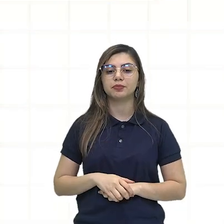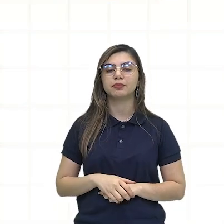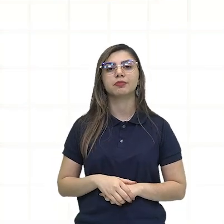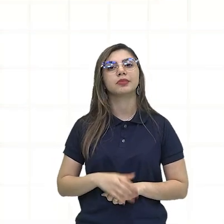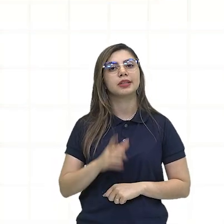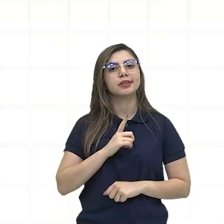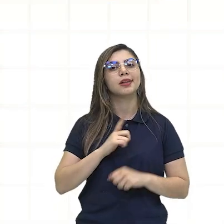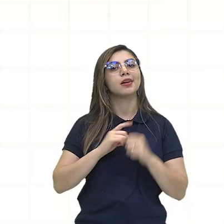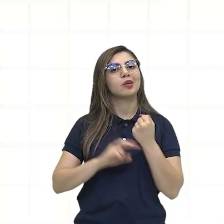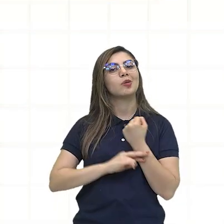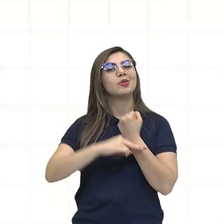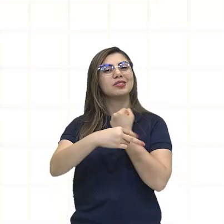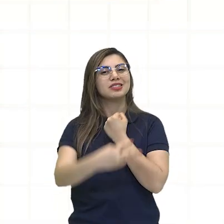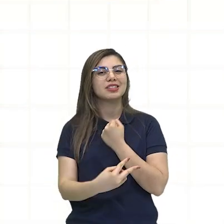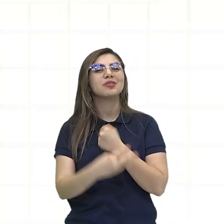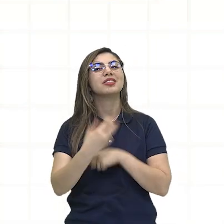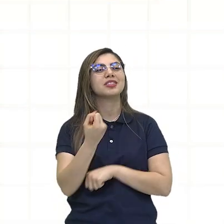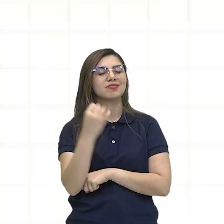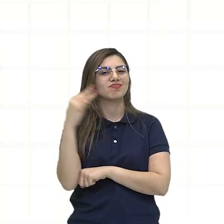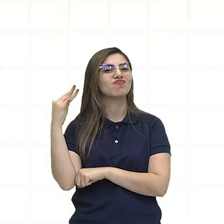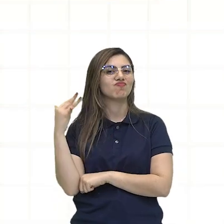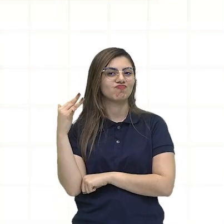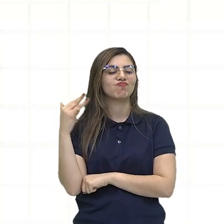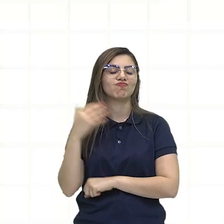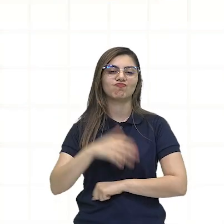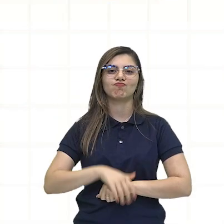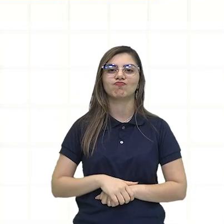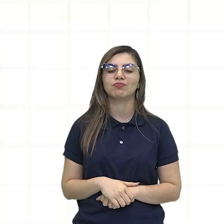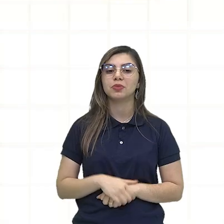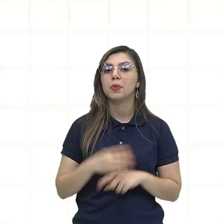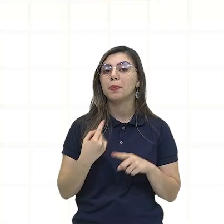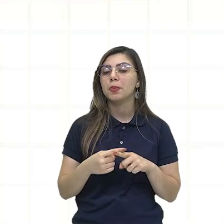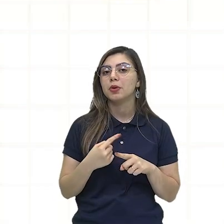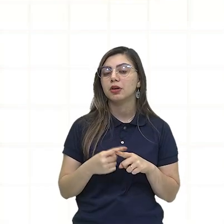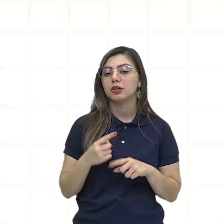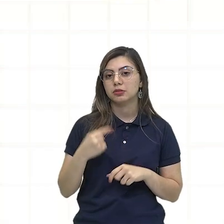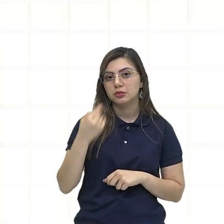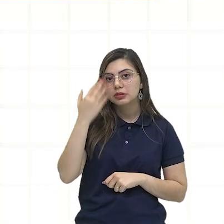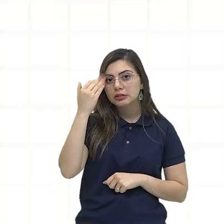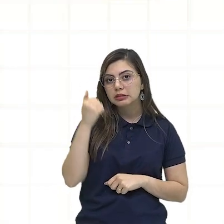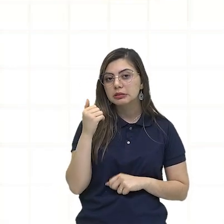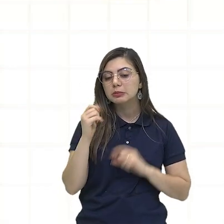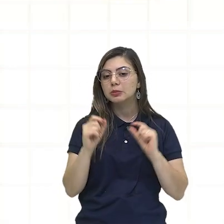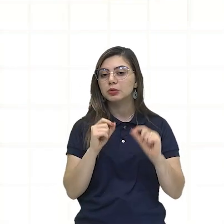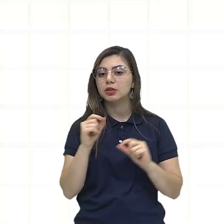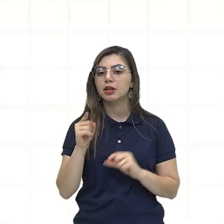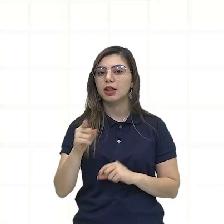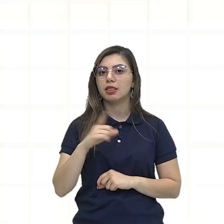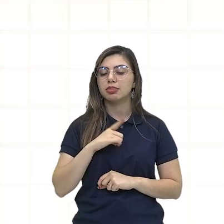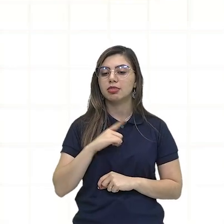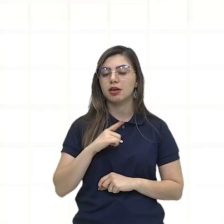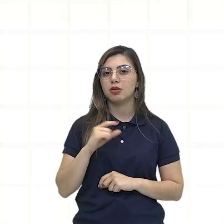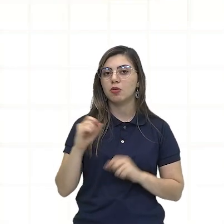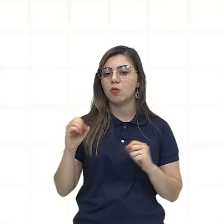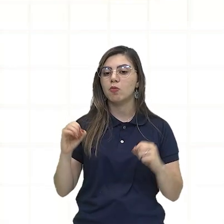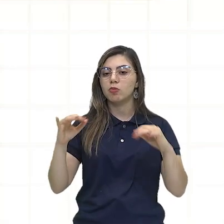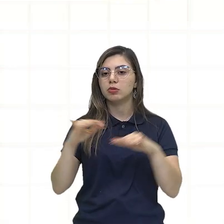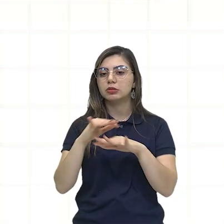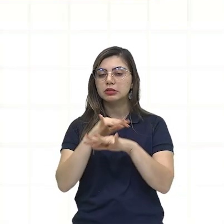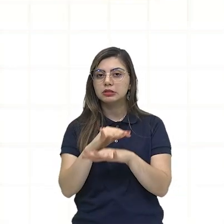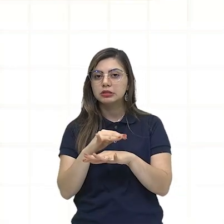ocasionando, na verdade, alguns impactos ambientais, porque há a retirada dessa vida aquática